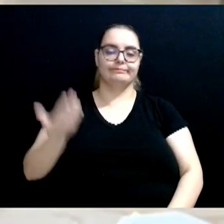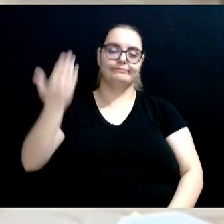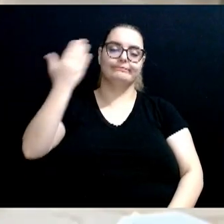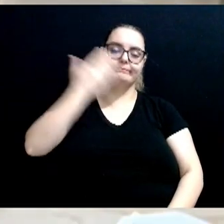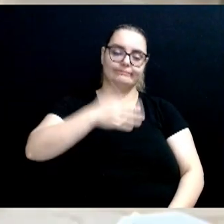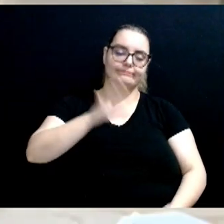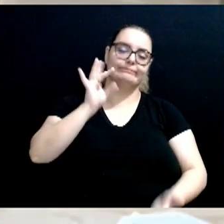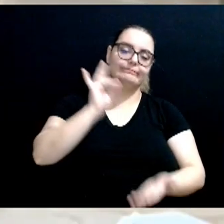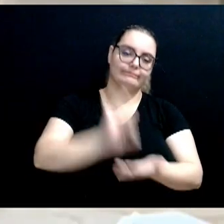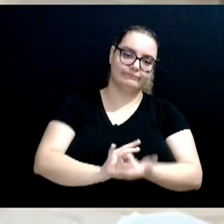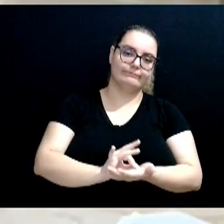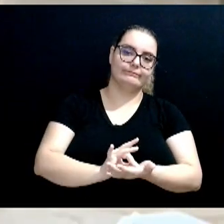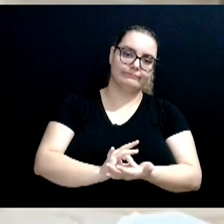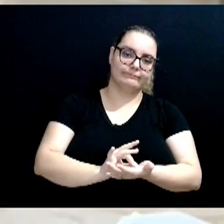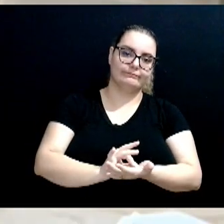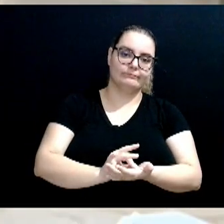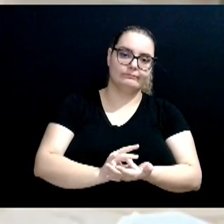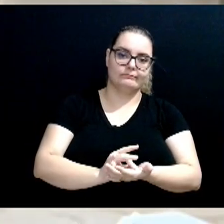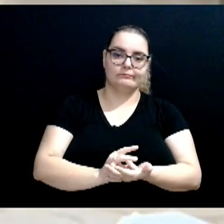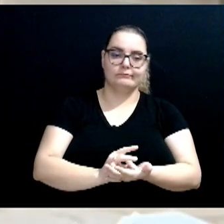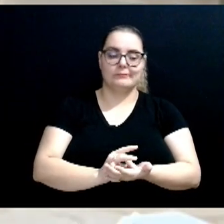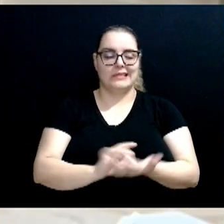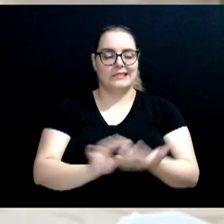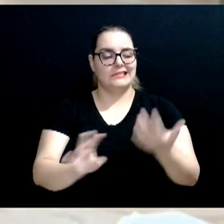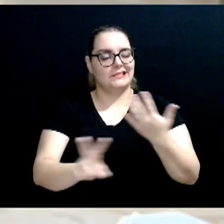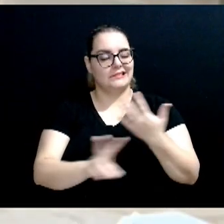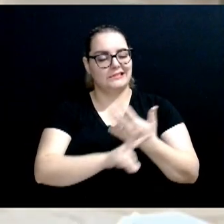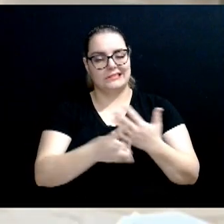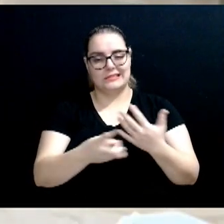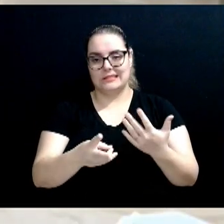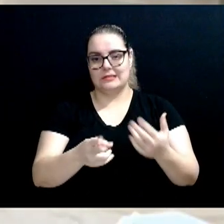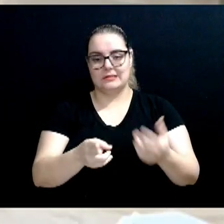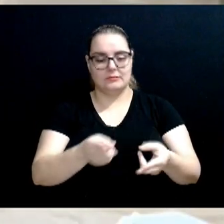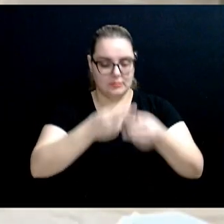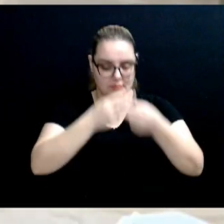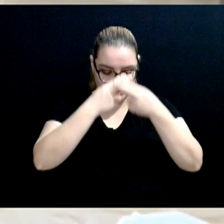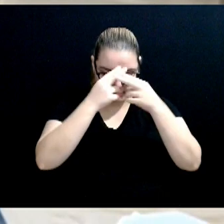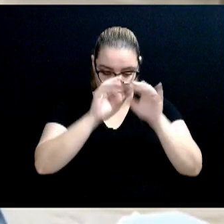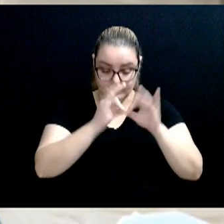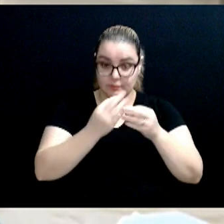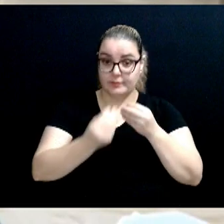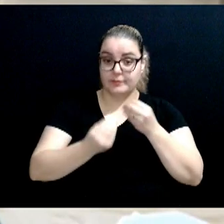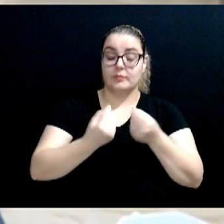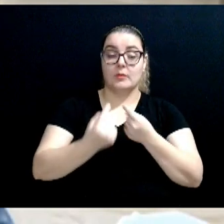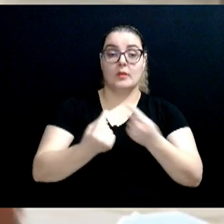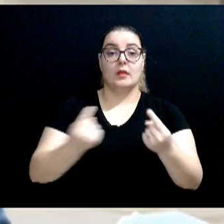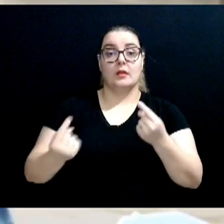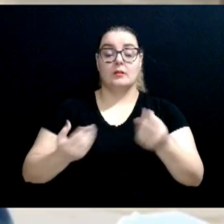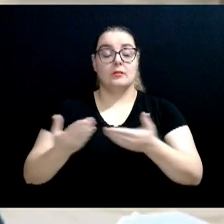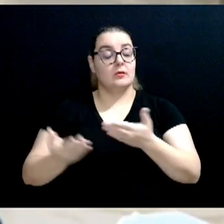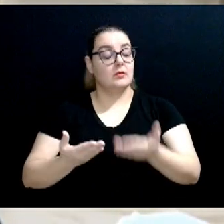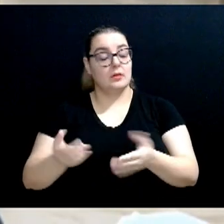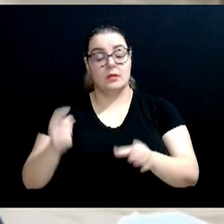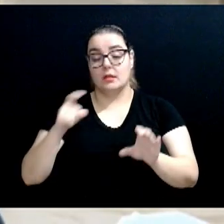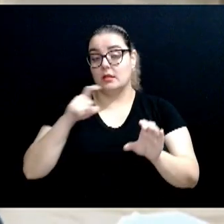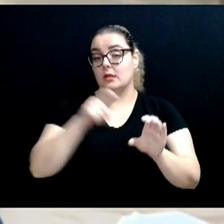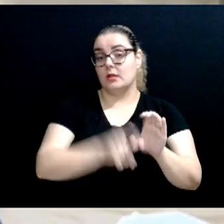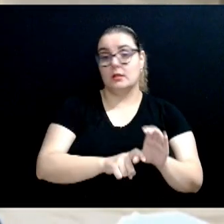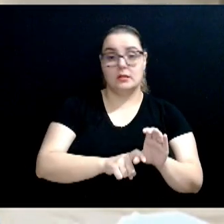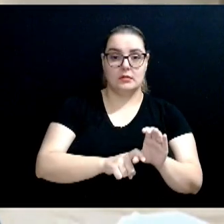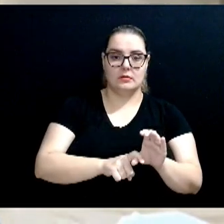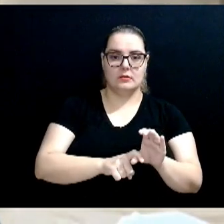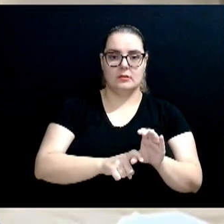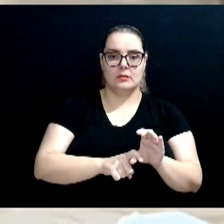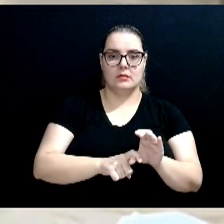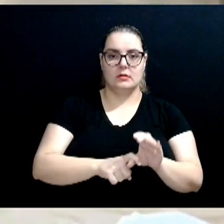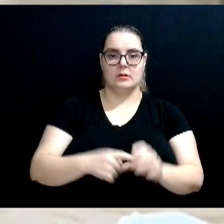não estava para essa família. Né? Como cada um vai lidar com isso, depende muito da personalidade